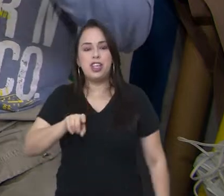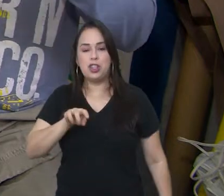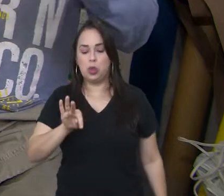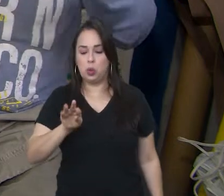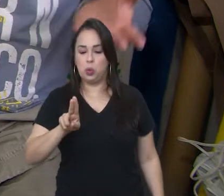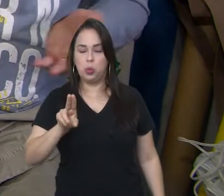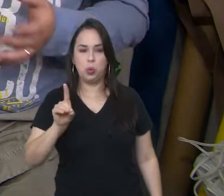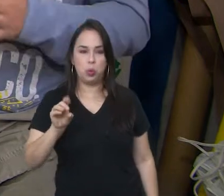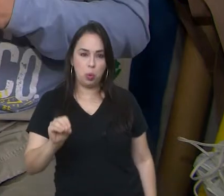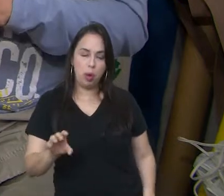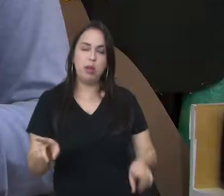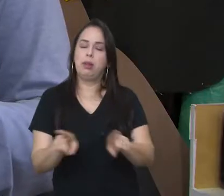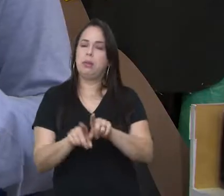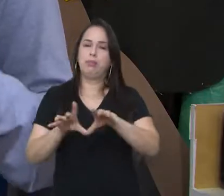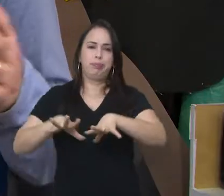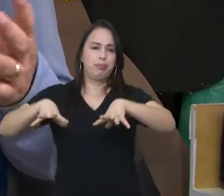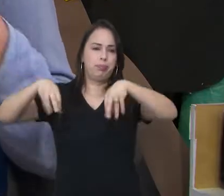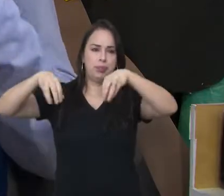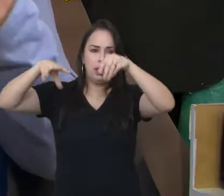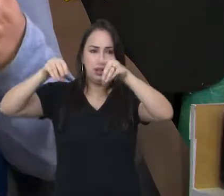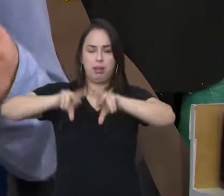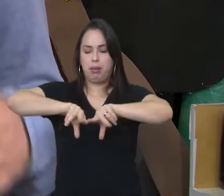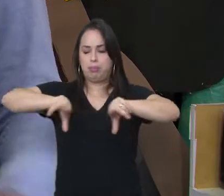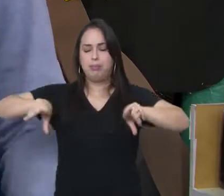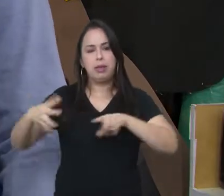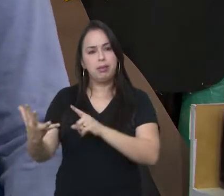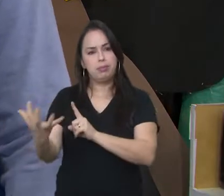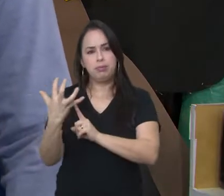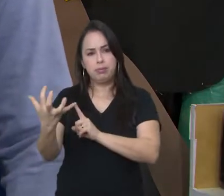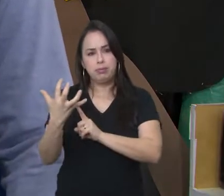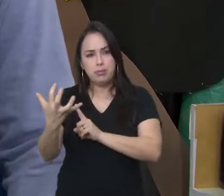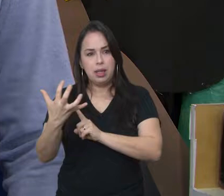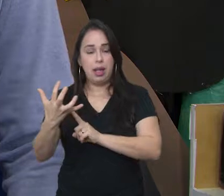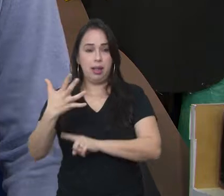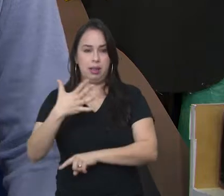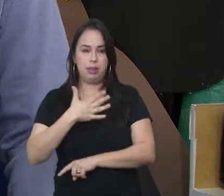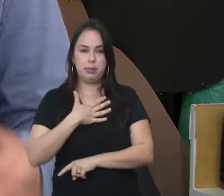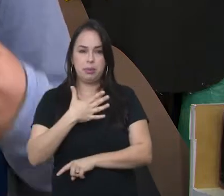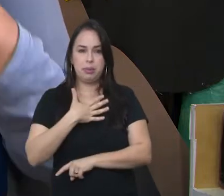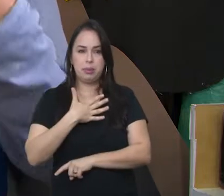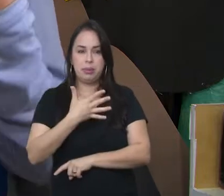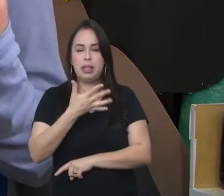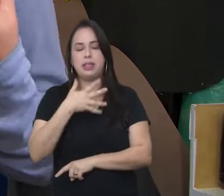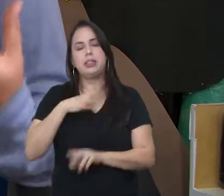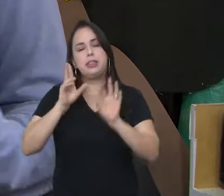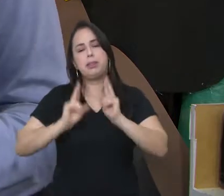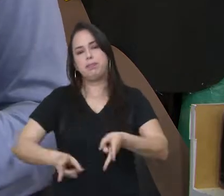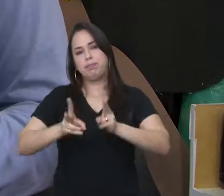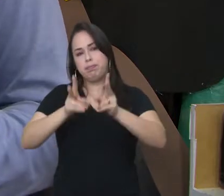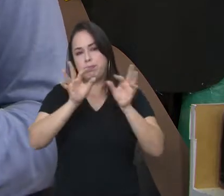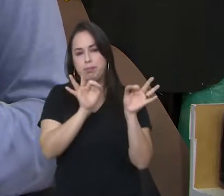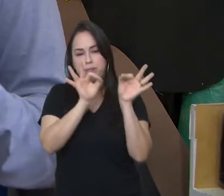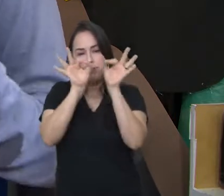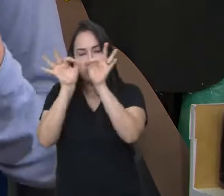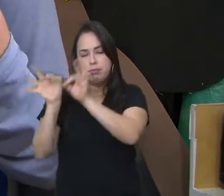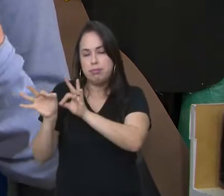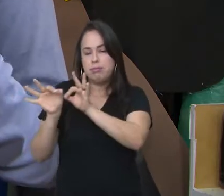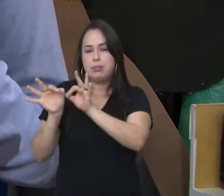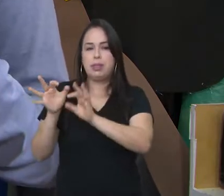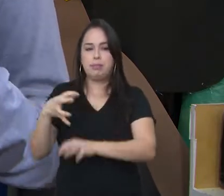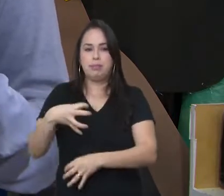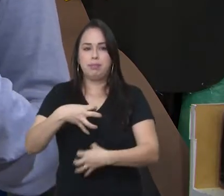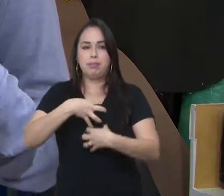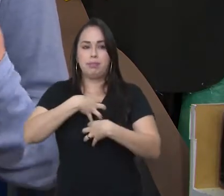X-Tudo, Castelo Rá-Tim-Bum, então tinha muito essa influência comigo, né, de assistir esses desenhos